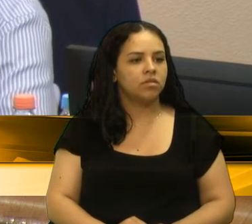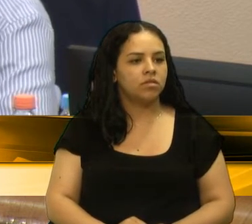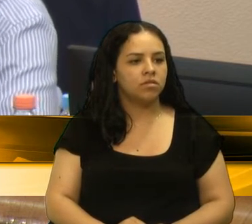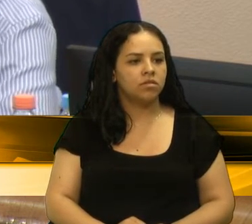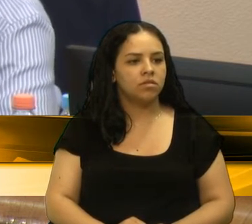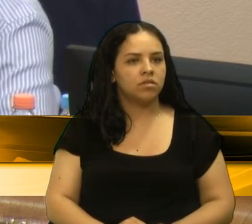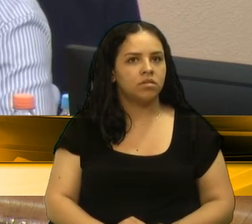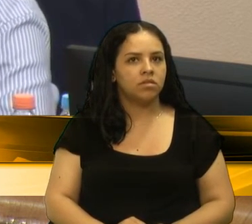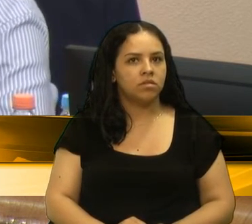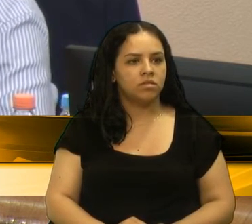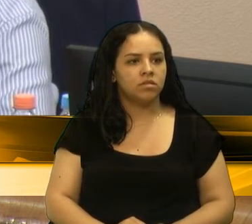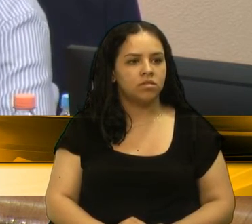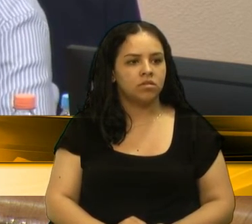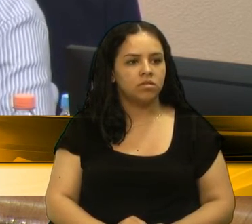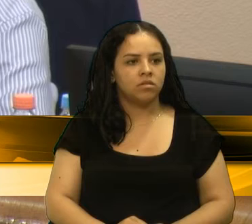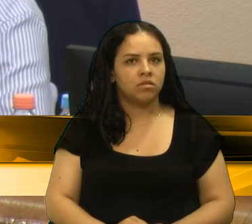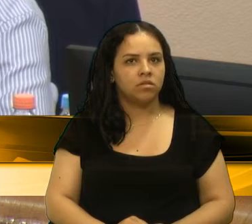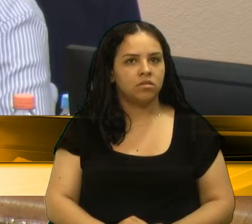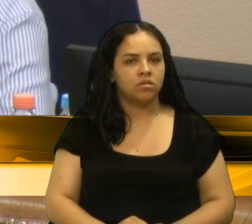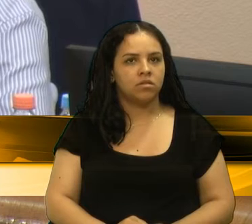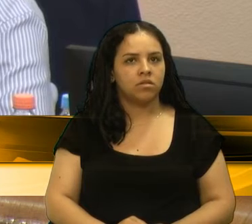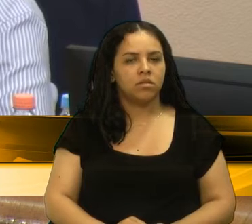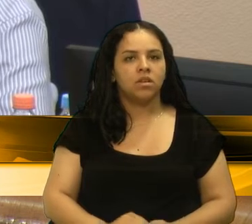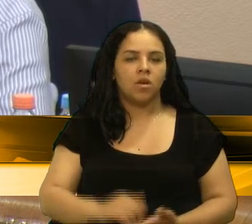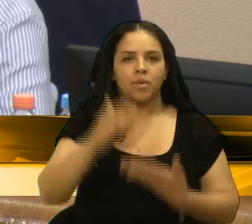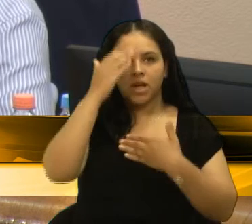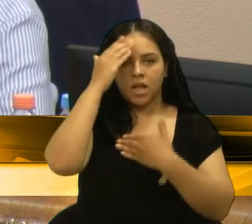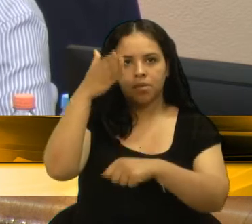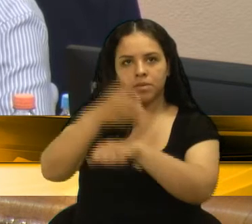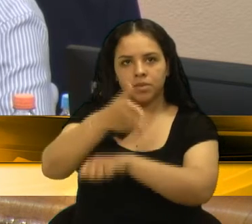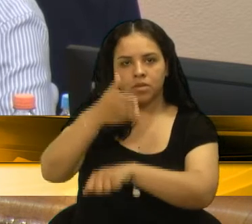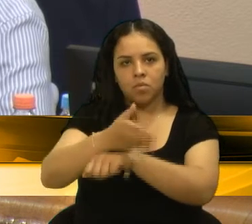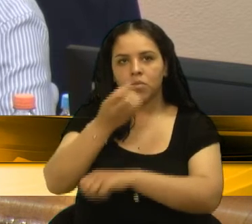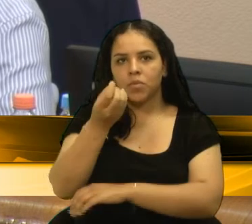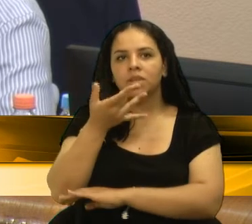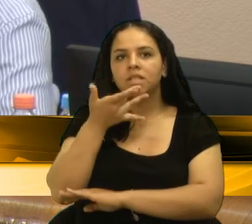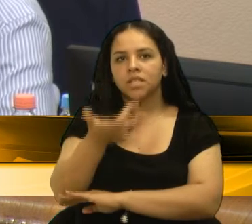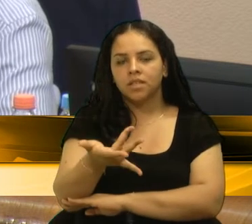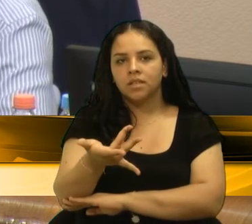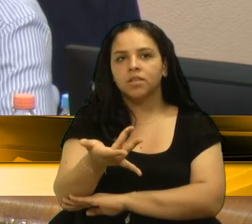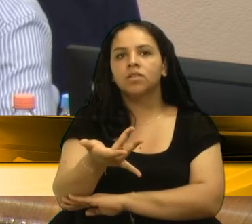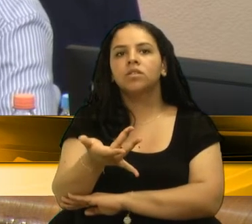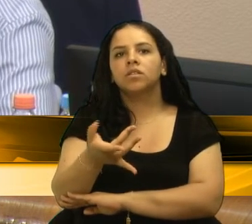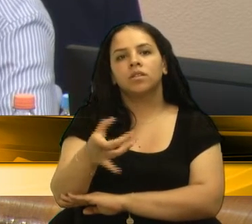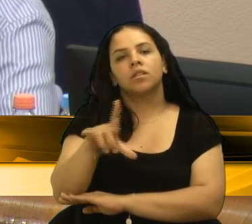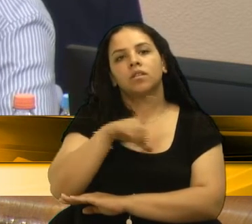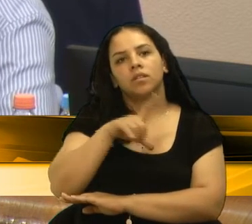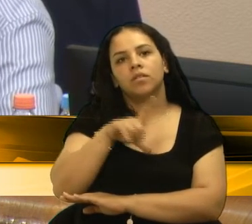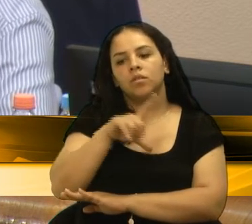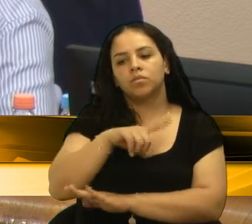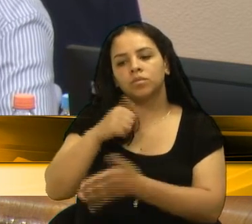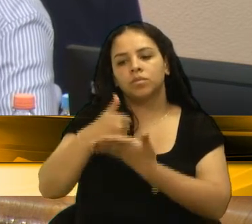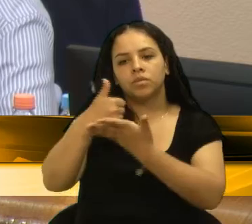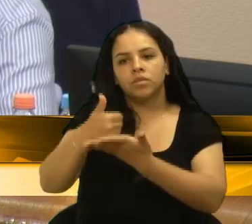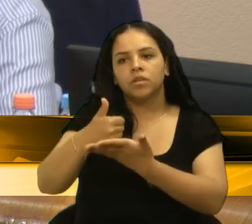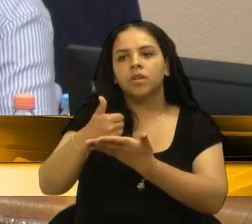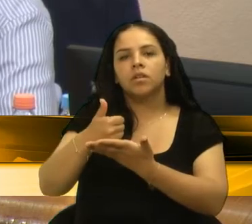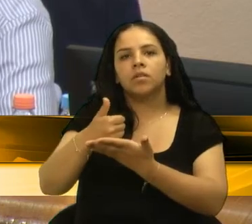do nome da secretária. A quem agradecemos pela presença. Boa tarde, Mirângela. Nesse momento, então, Vossa Senhoria fica à disposição, nesse momento, da